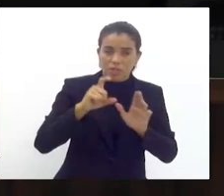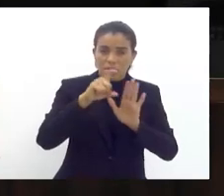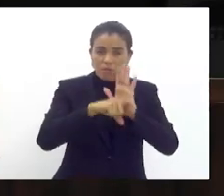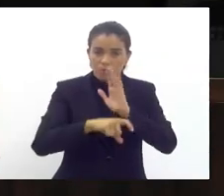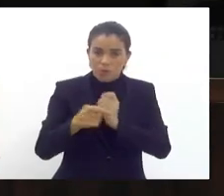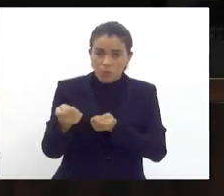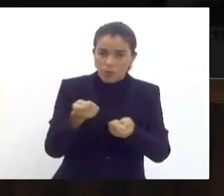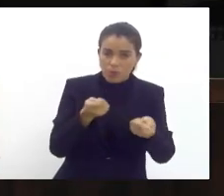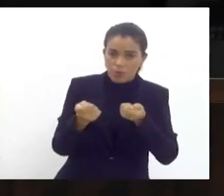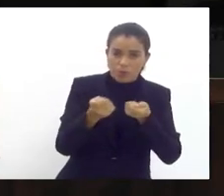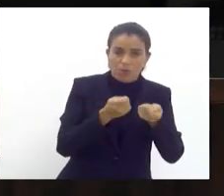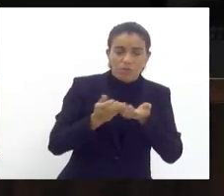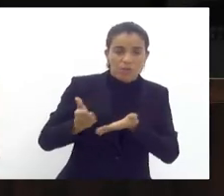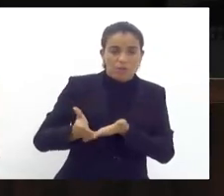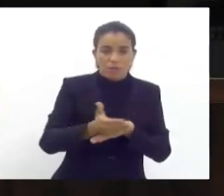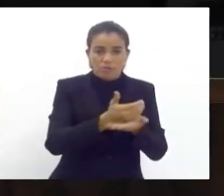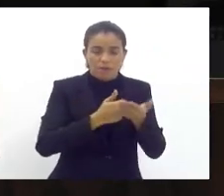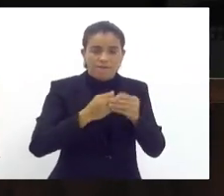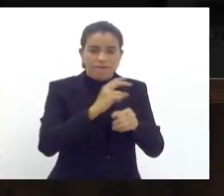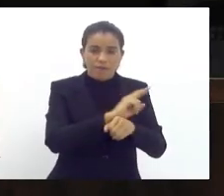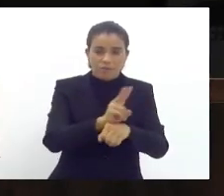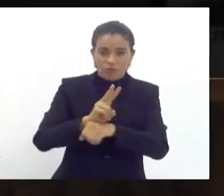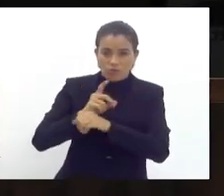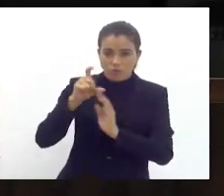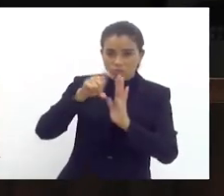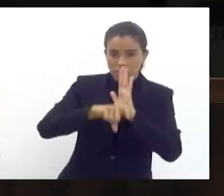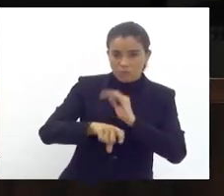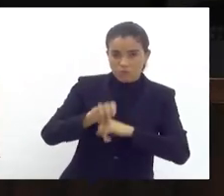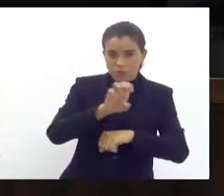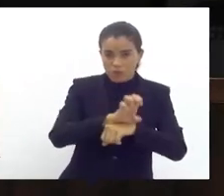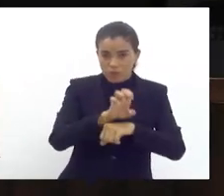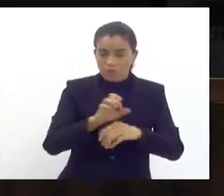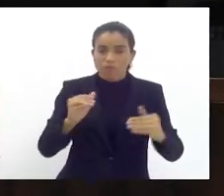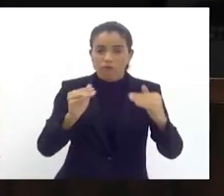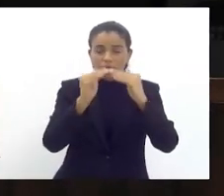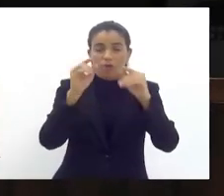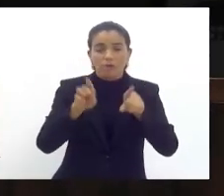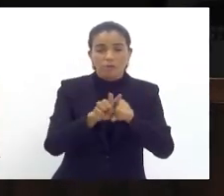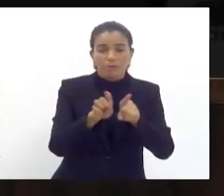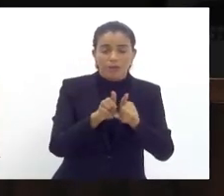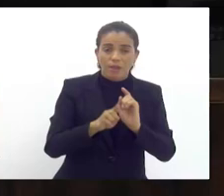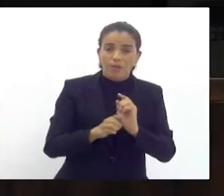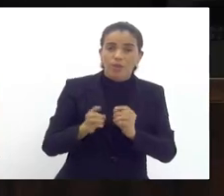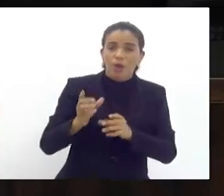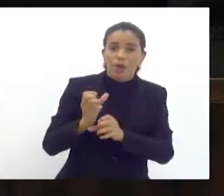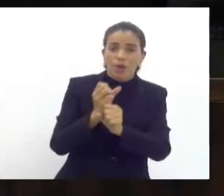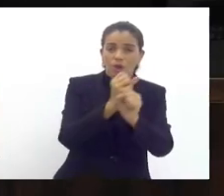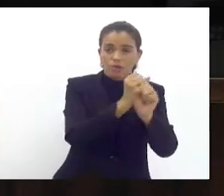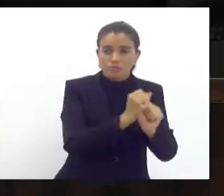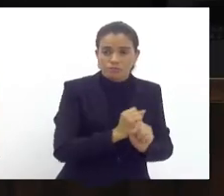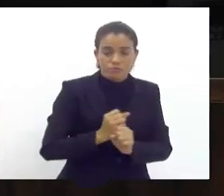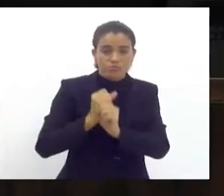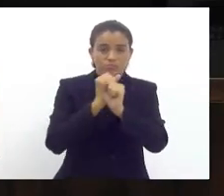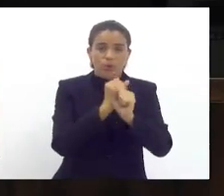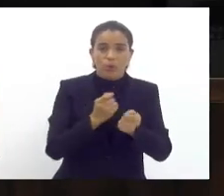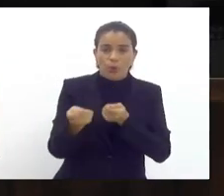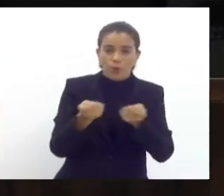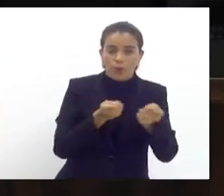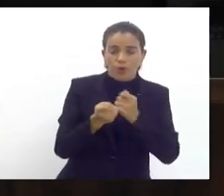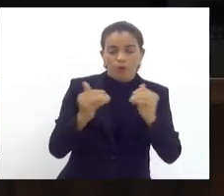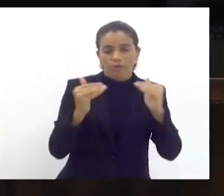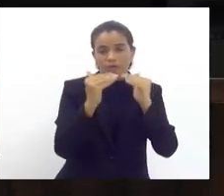controle da arrecadação estadual e fiscalização dos tributos estaduais favorável e de orçamento Finanças fiscalização financeira e controle